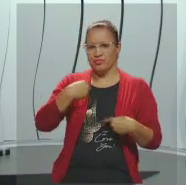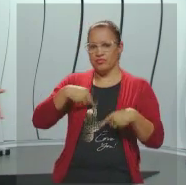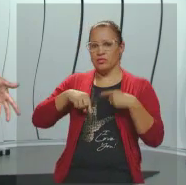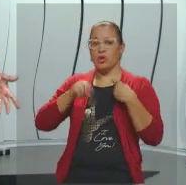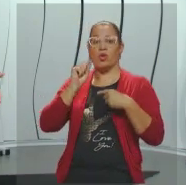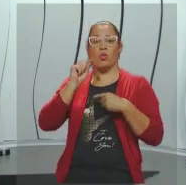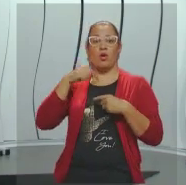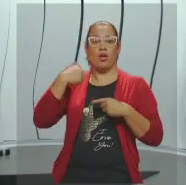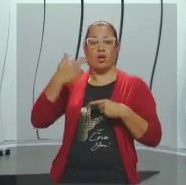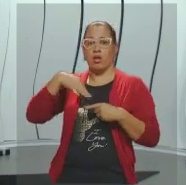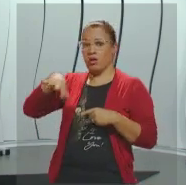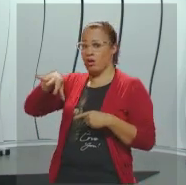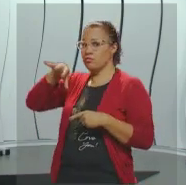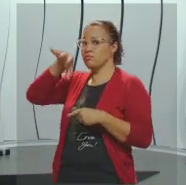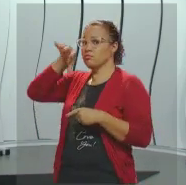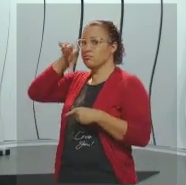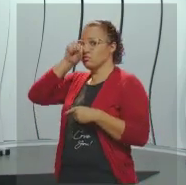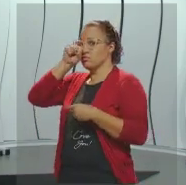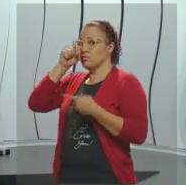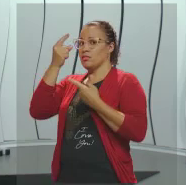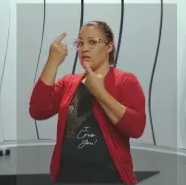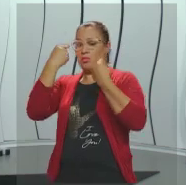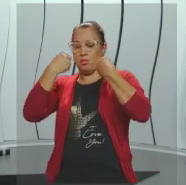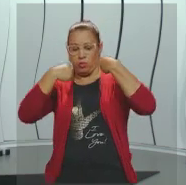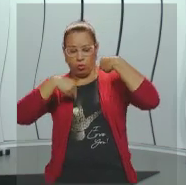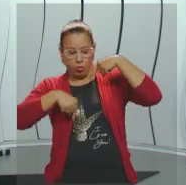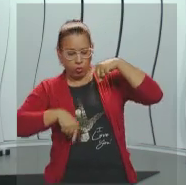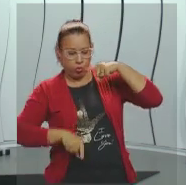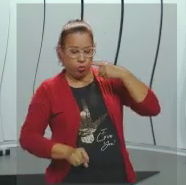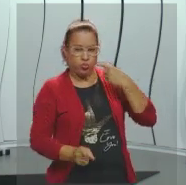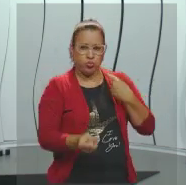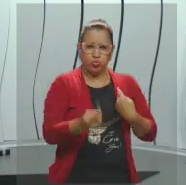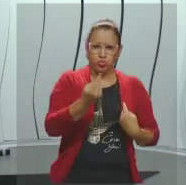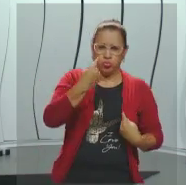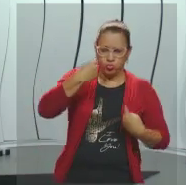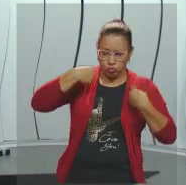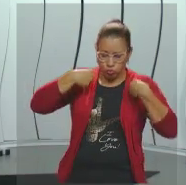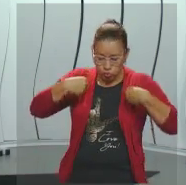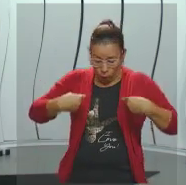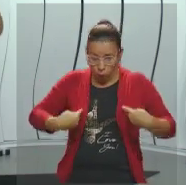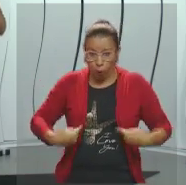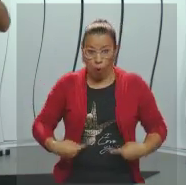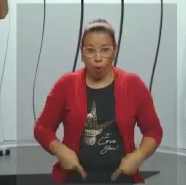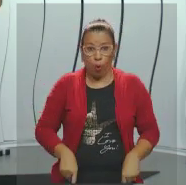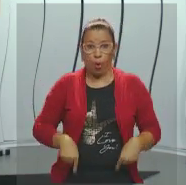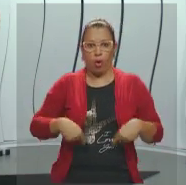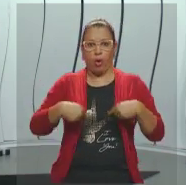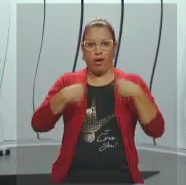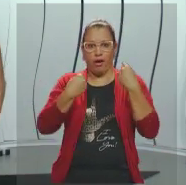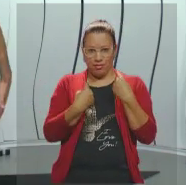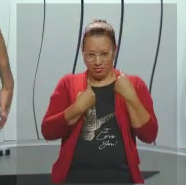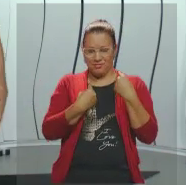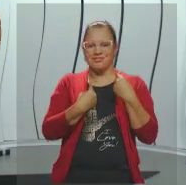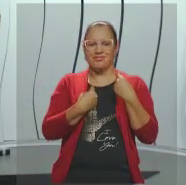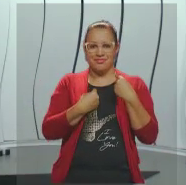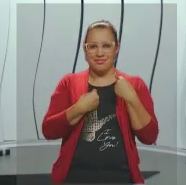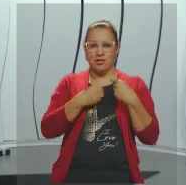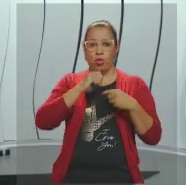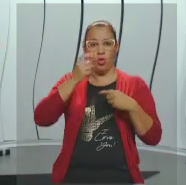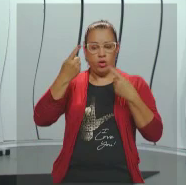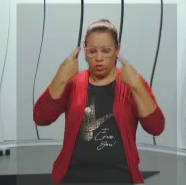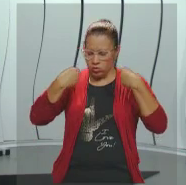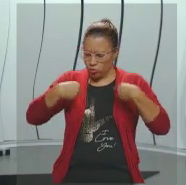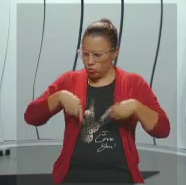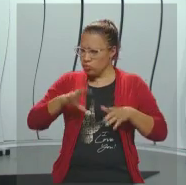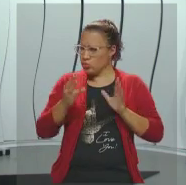para todas as células do nosso corpo. Está aí uma função importantíssima do sangue, carregar oxigênio para todas